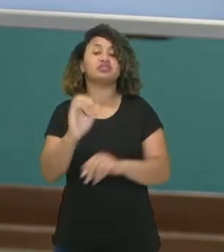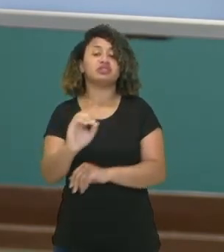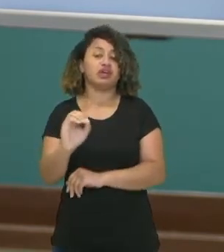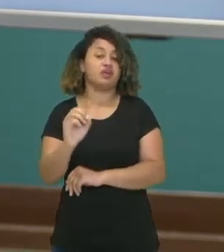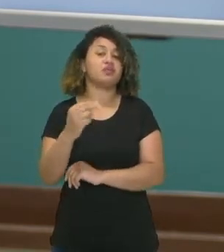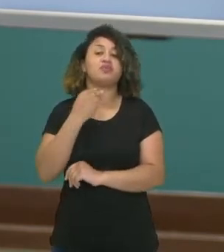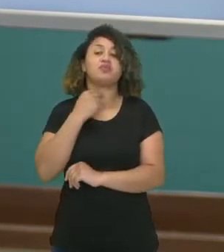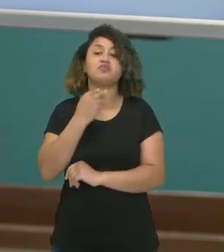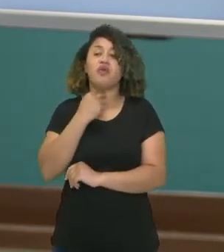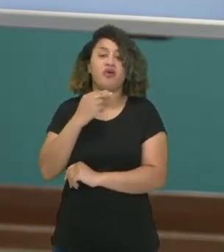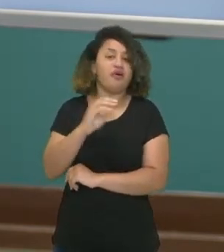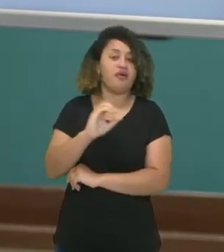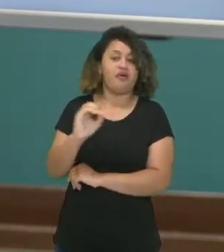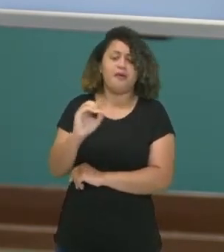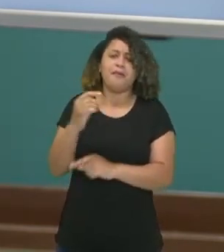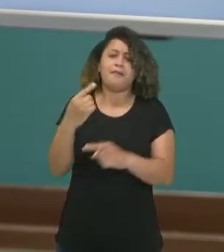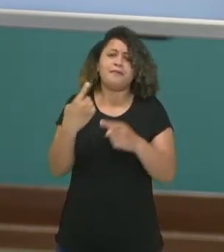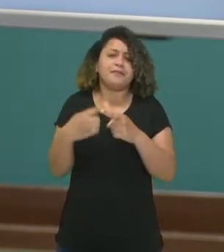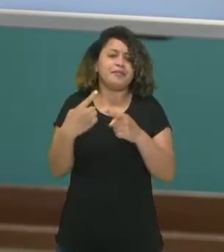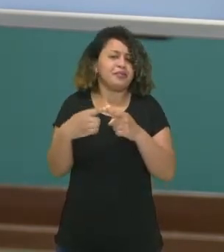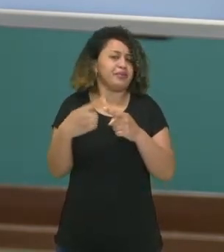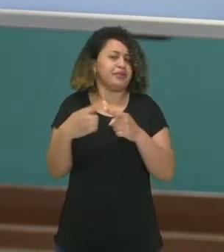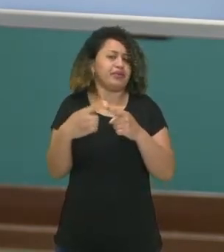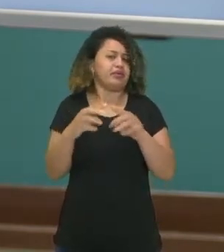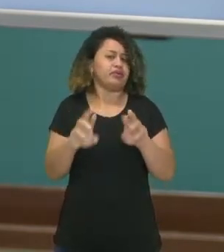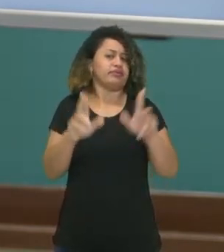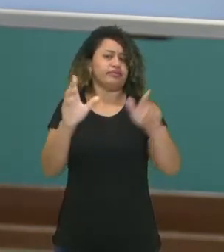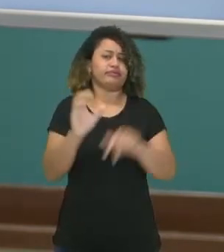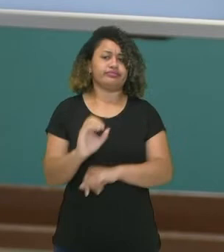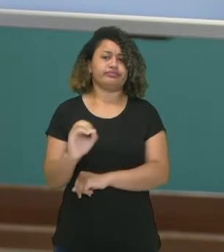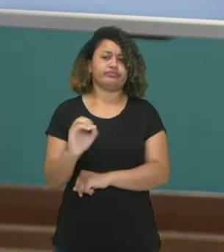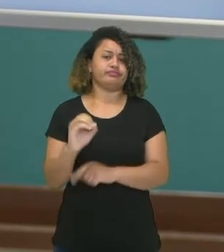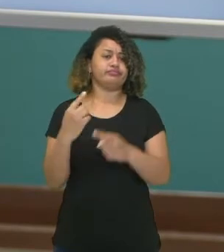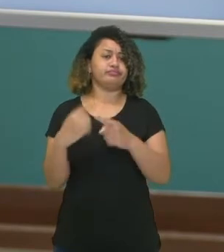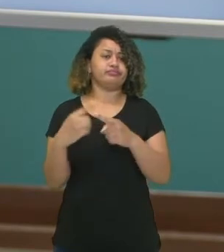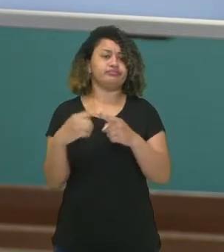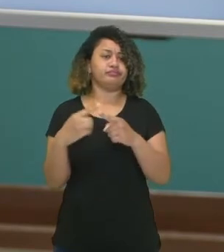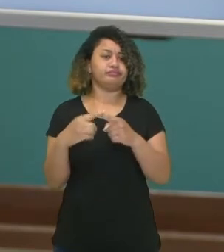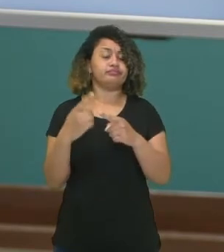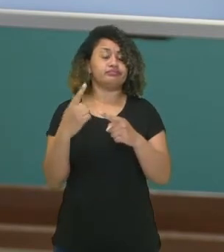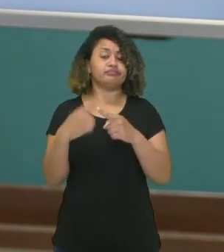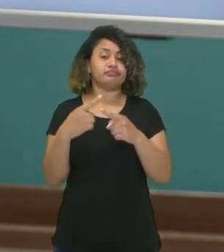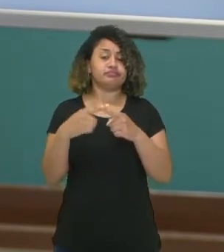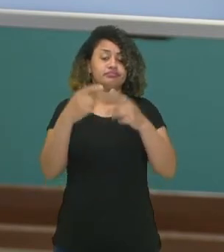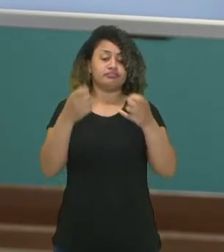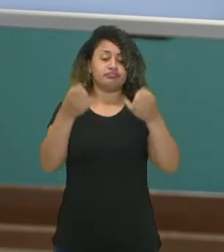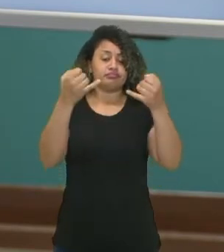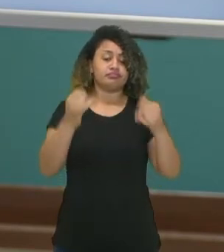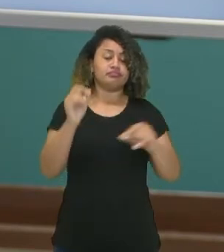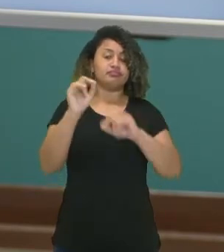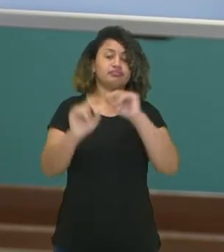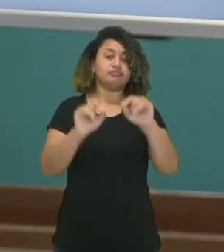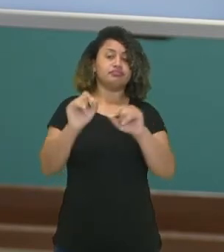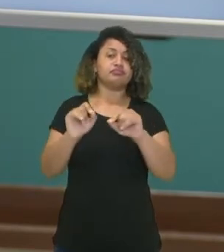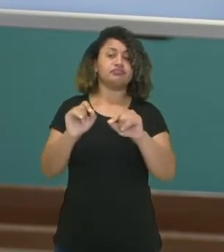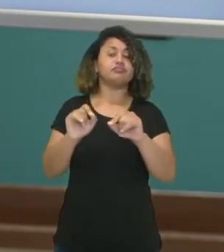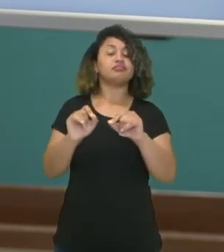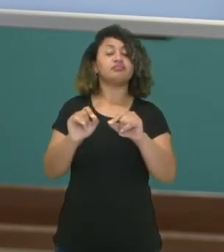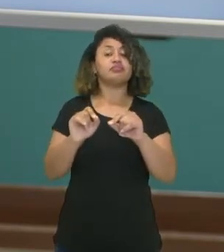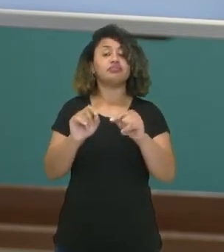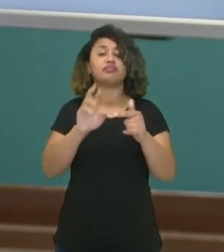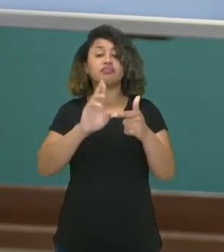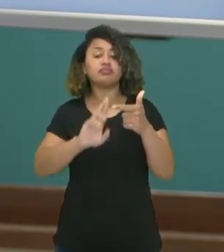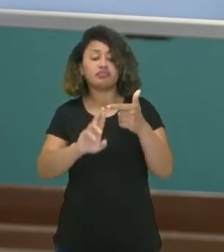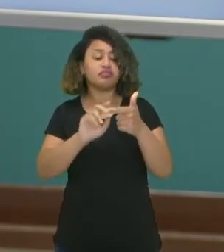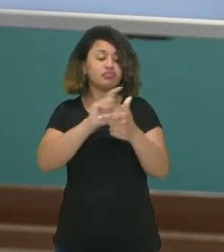de zero. Por que ele deve ser diferente de zero? Porque acabamos de falar que razão é o quociente